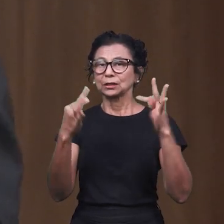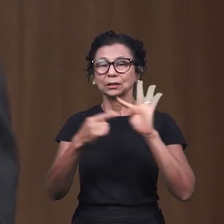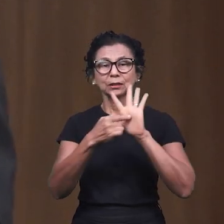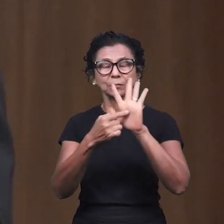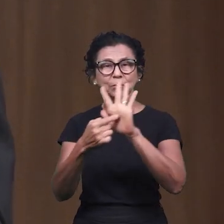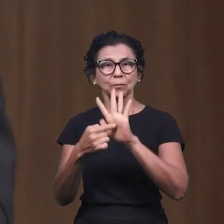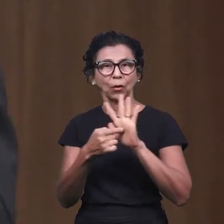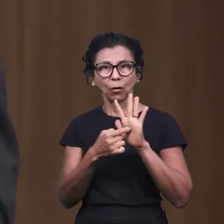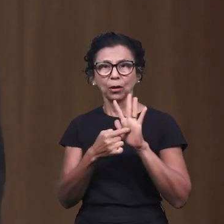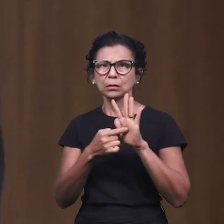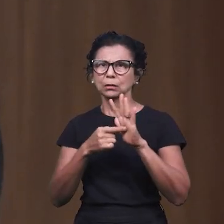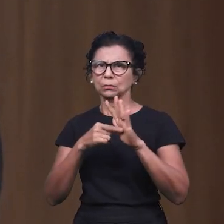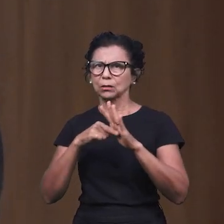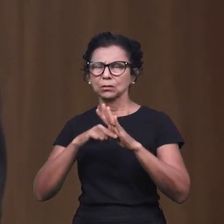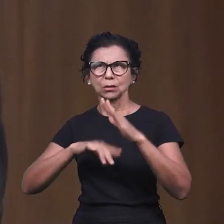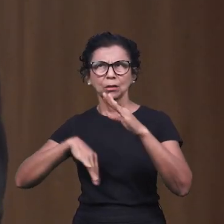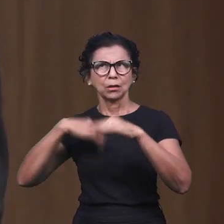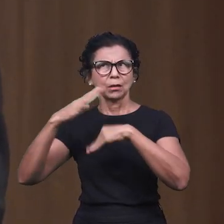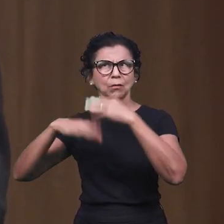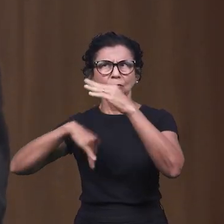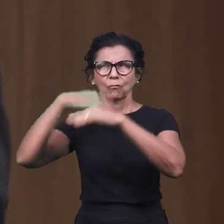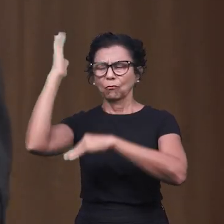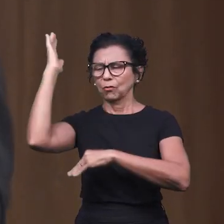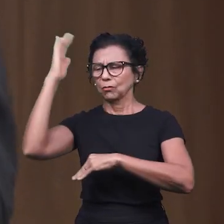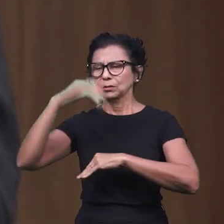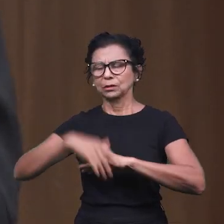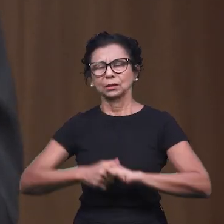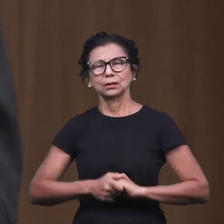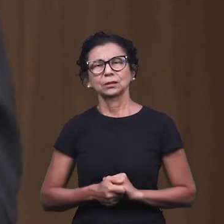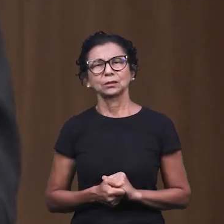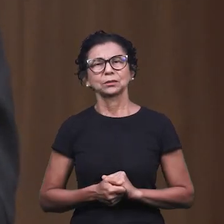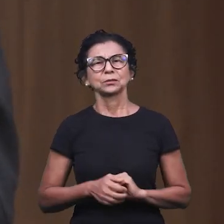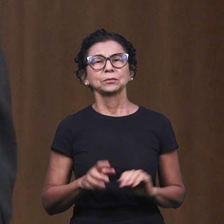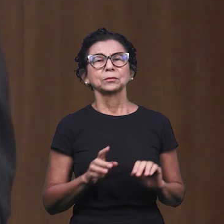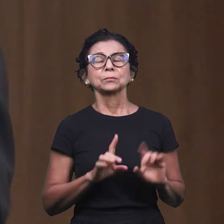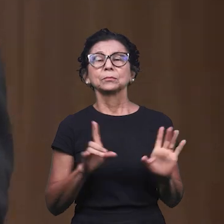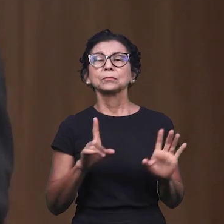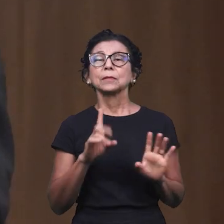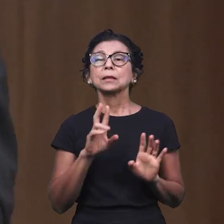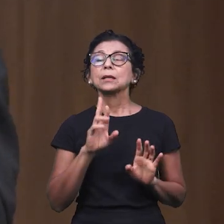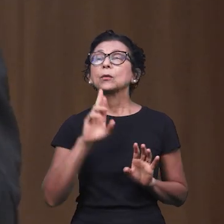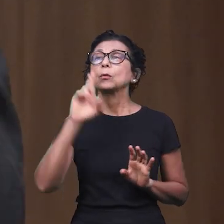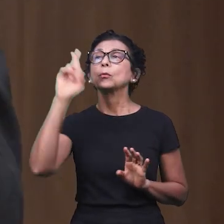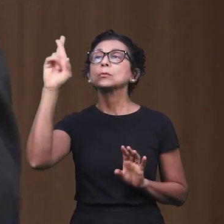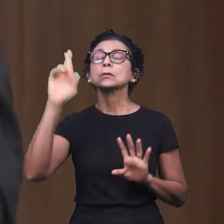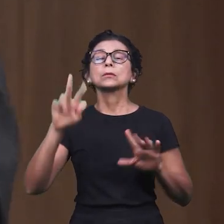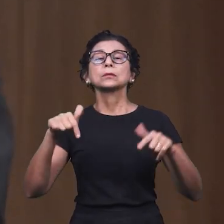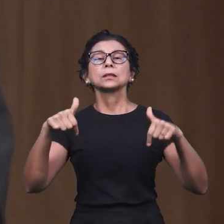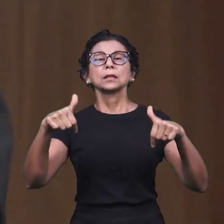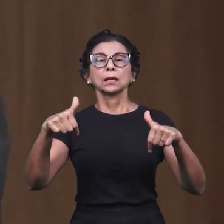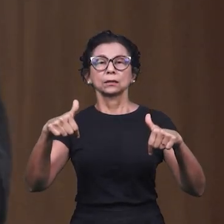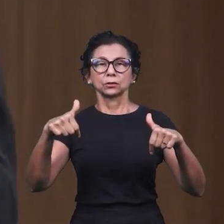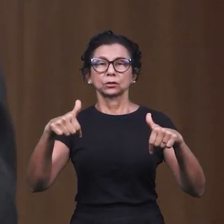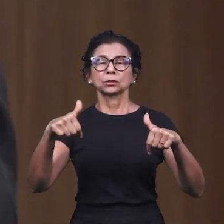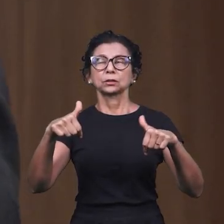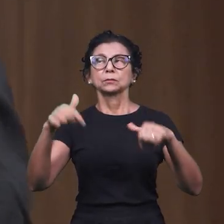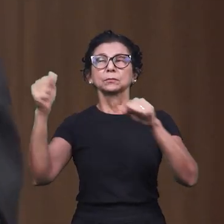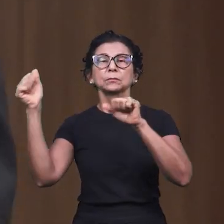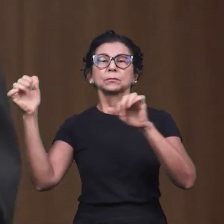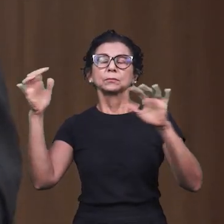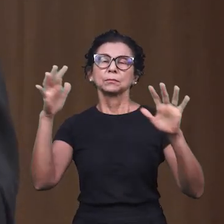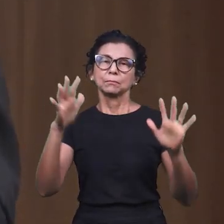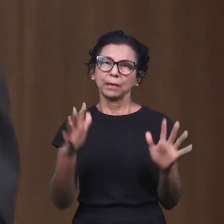precisávamos de fato, estávamos de posse de uma mensagem eterna, né, de uma